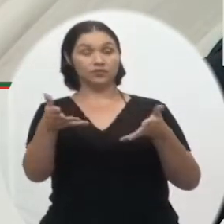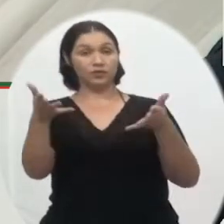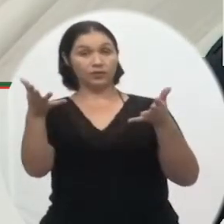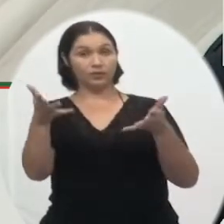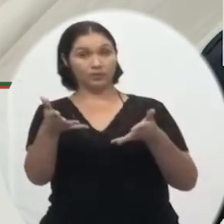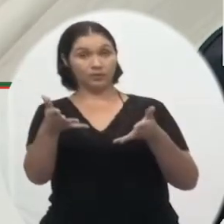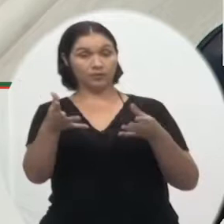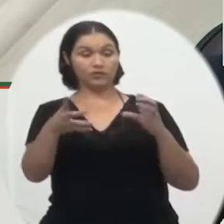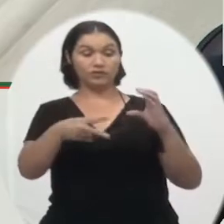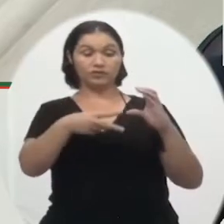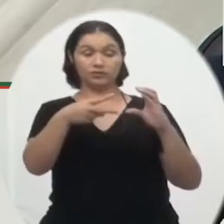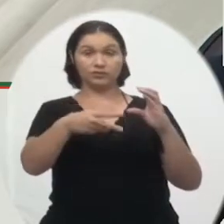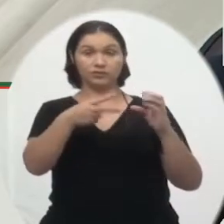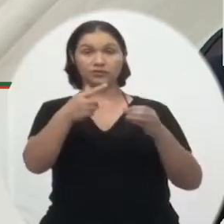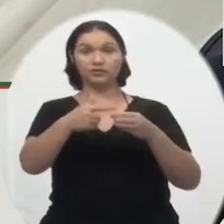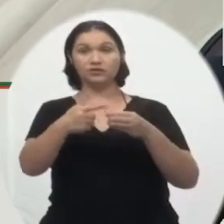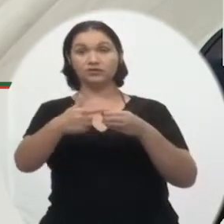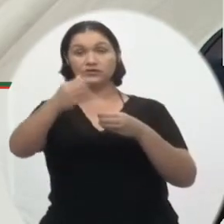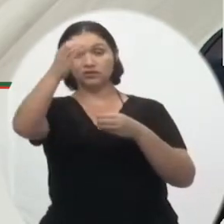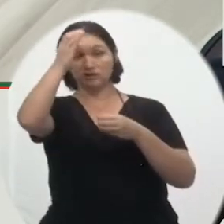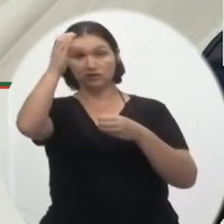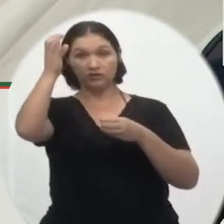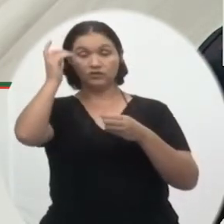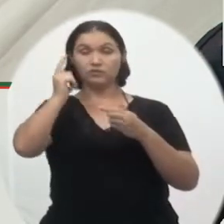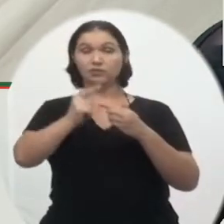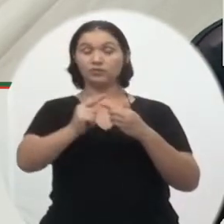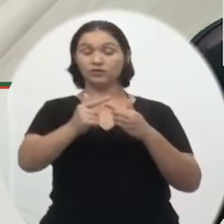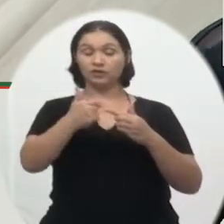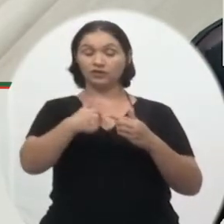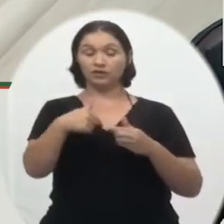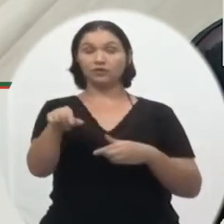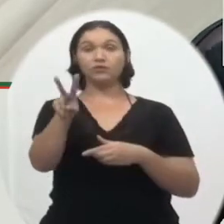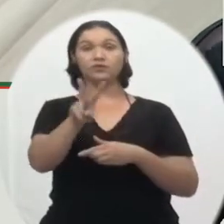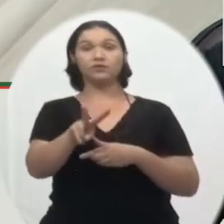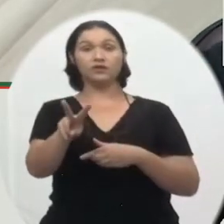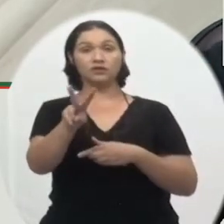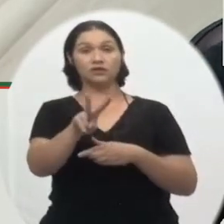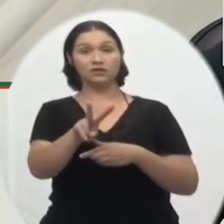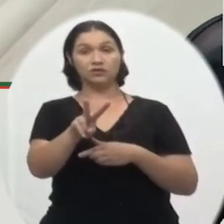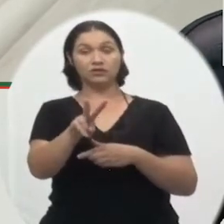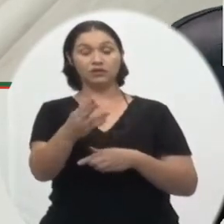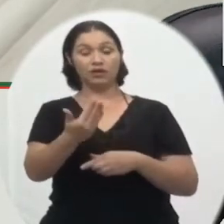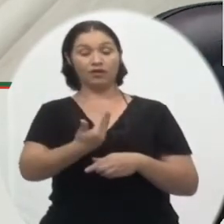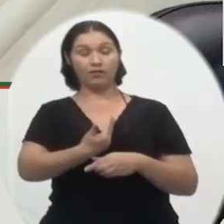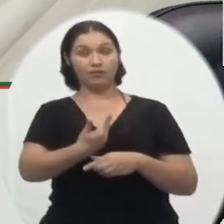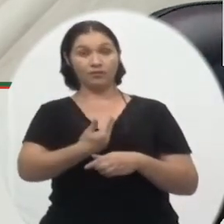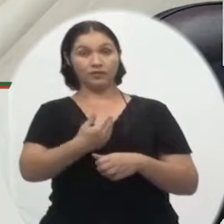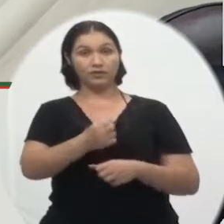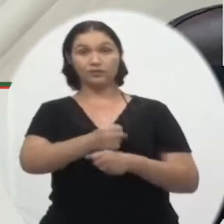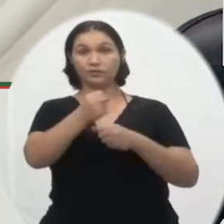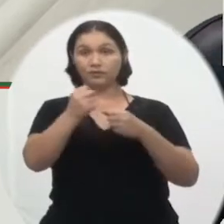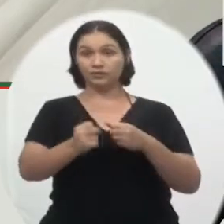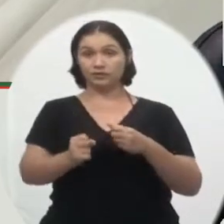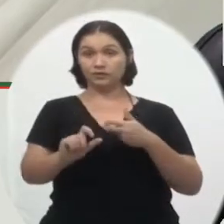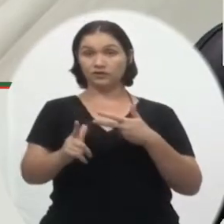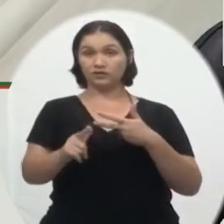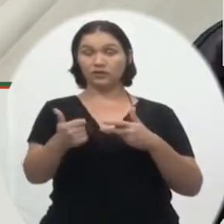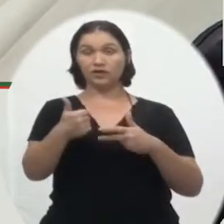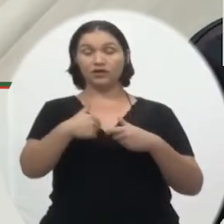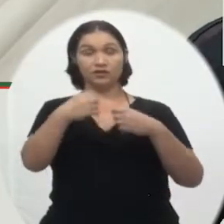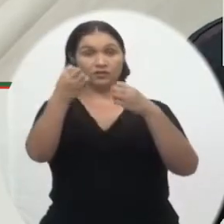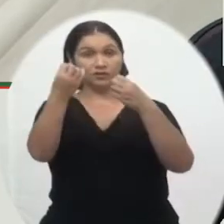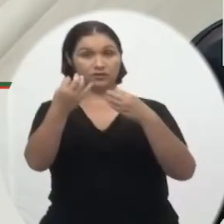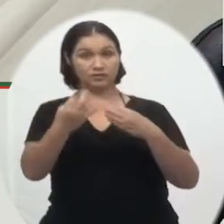aqui, na condição de vereador, de colega do Legislativo, é comentar sobre um assunto que tem